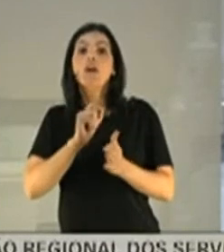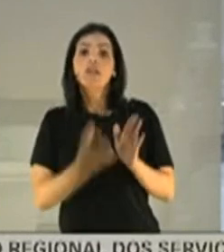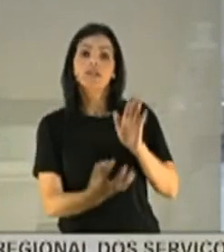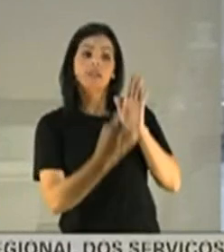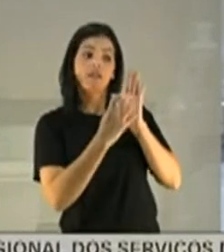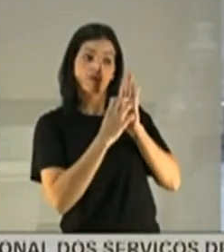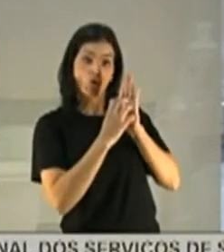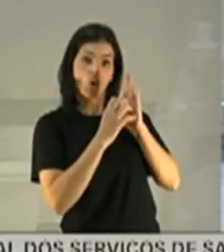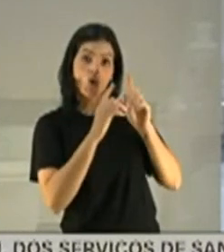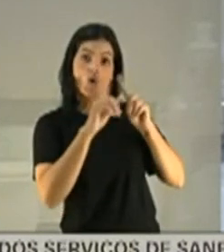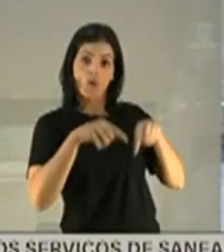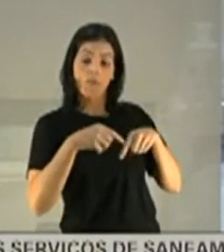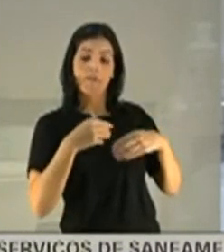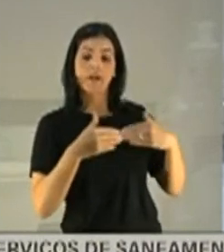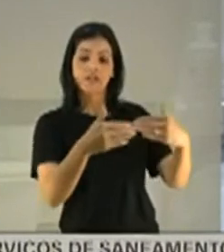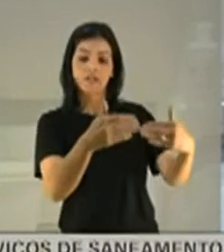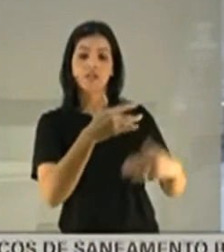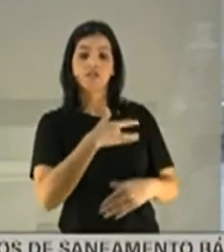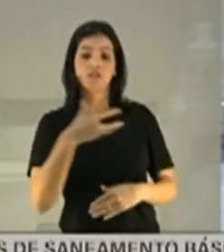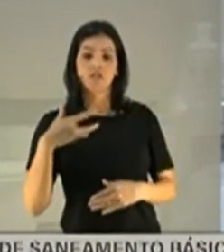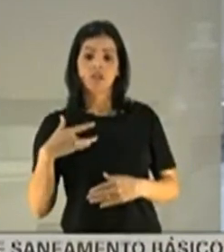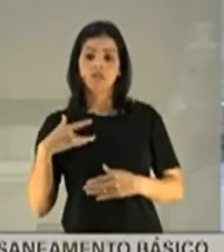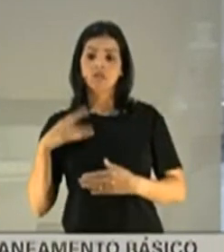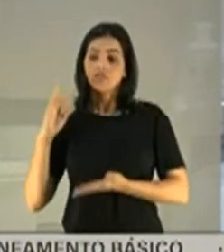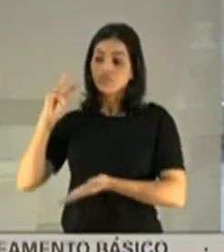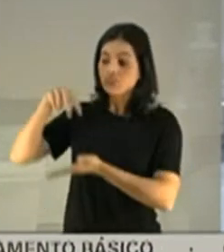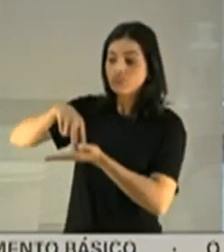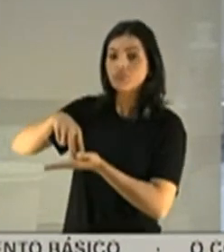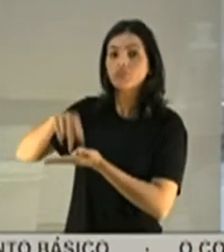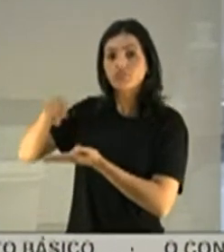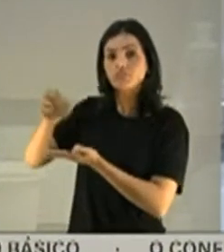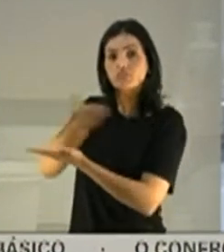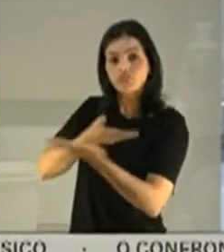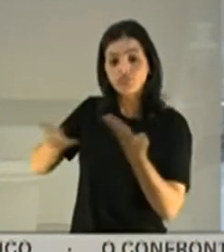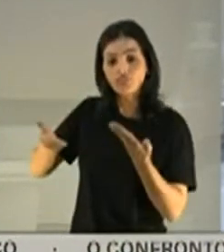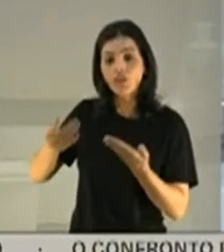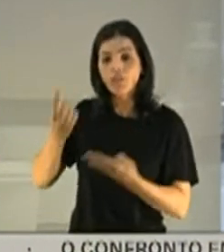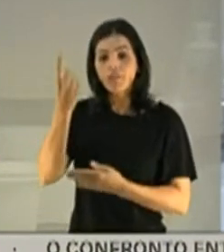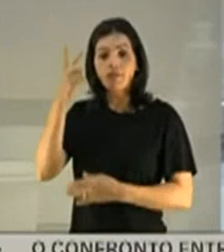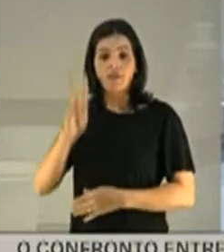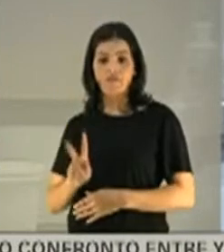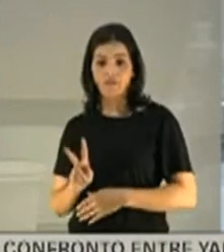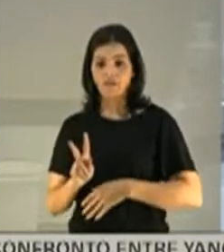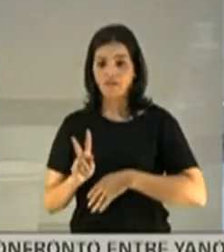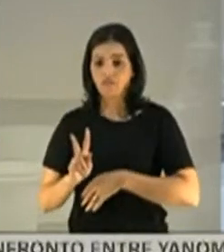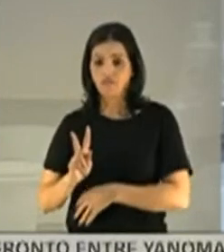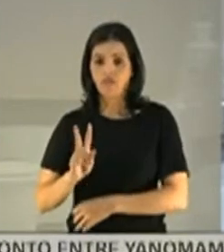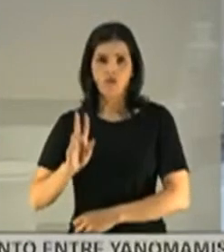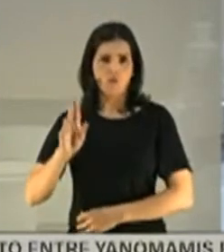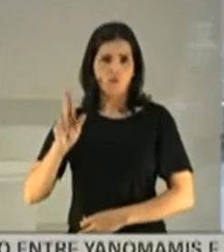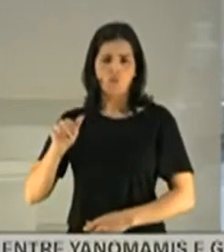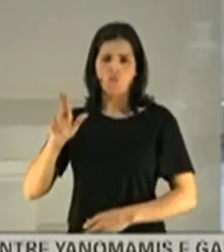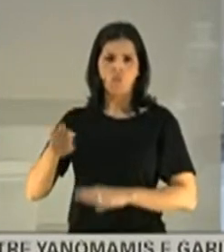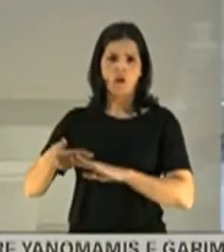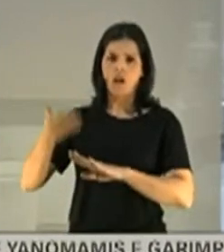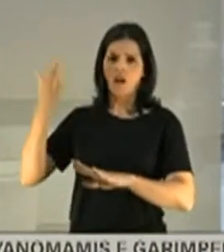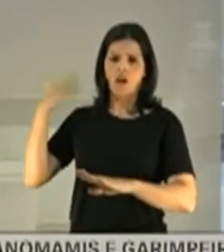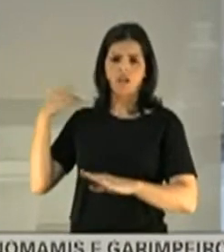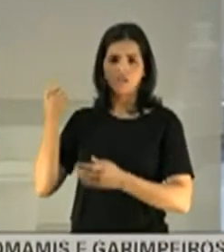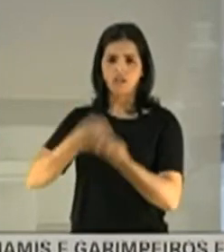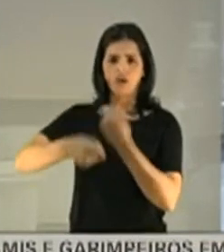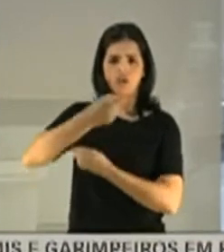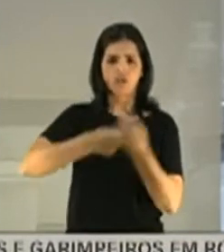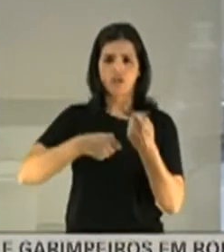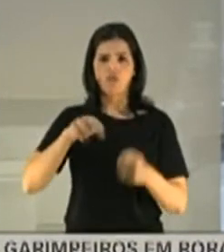servidor do Ministério da Saúde esteve em solo para fazer todo esse processo. Foi a primeira vez que o senhor Primeira vez, Tá, primeira vez, e nunca participo de